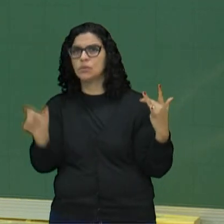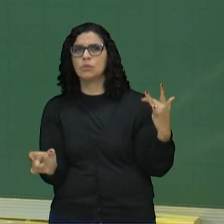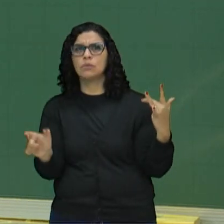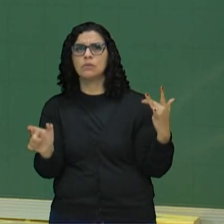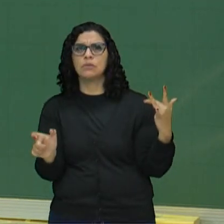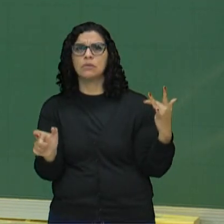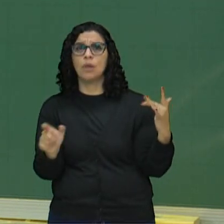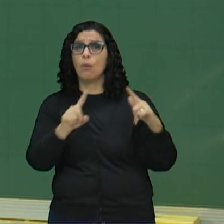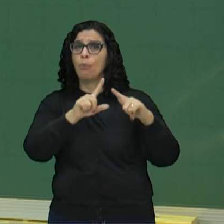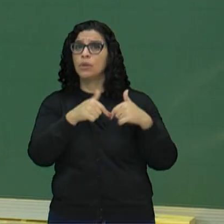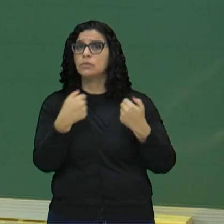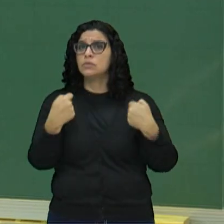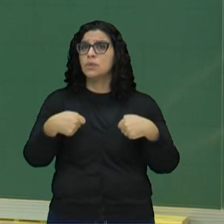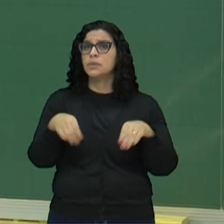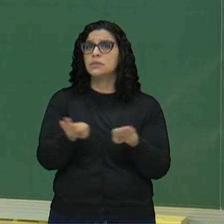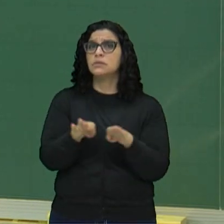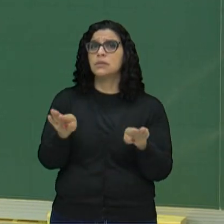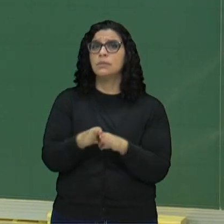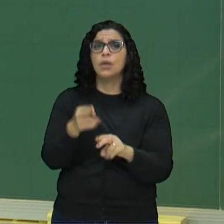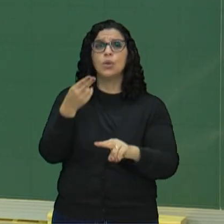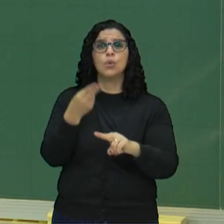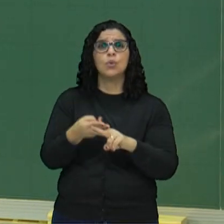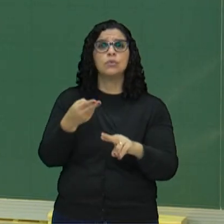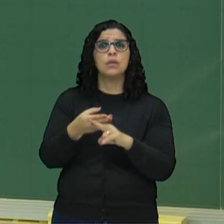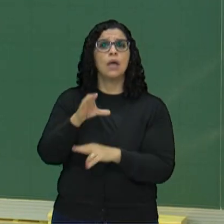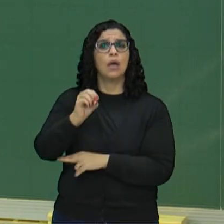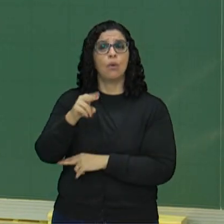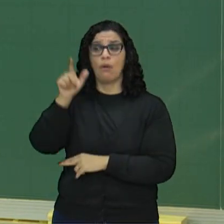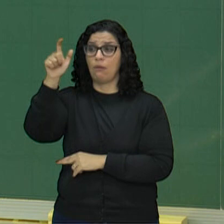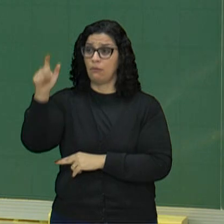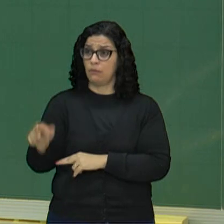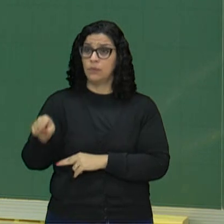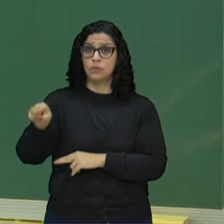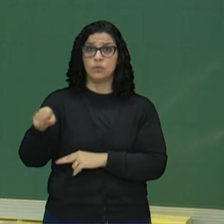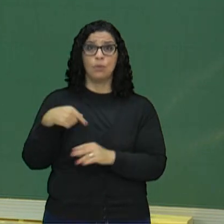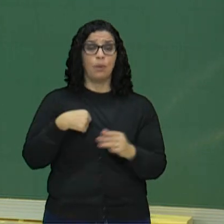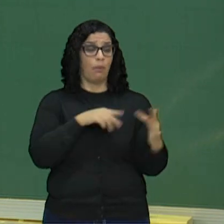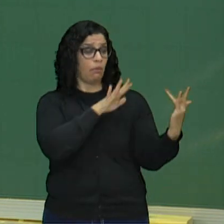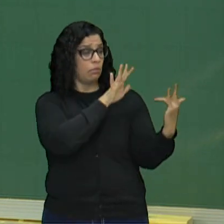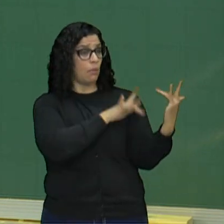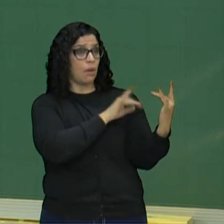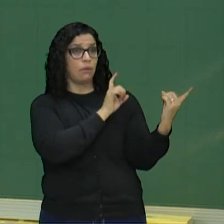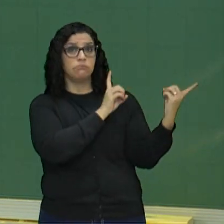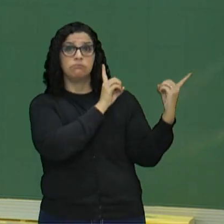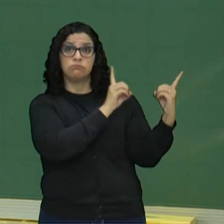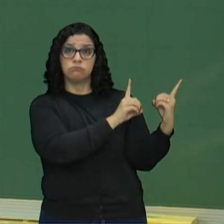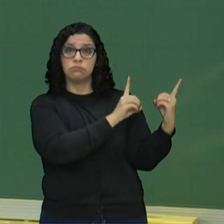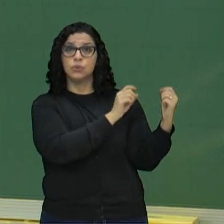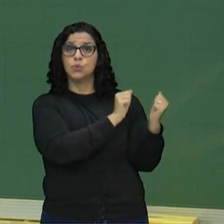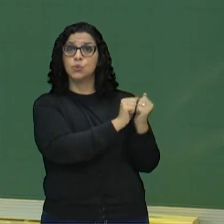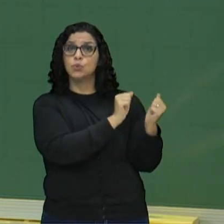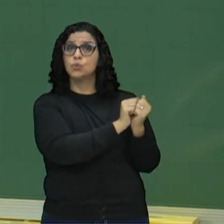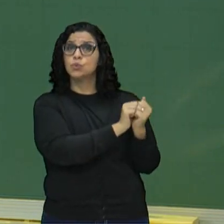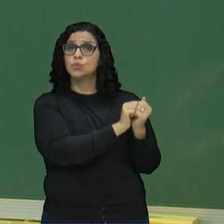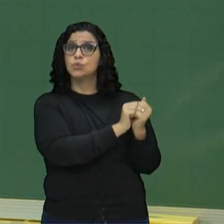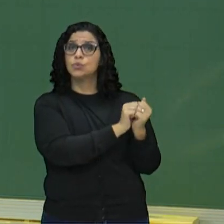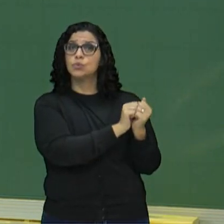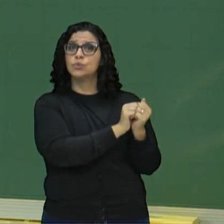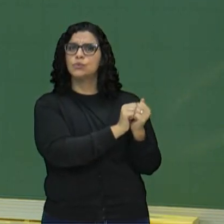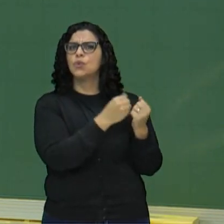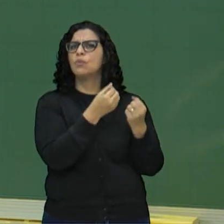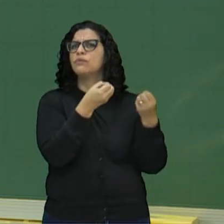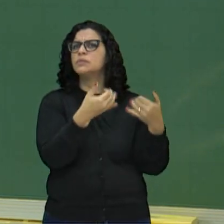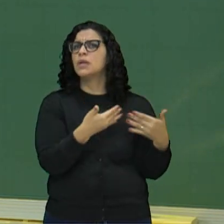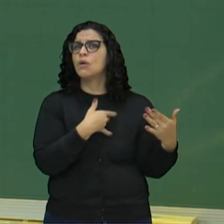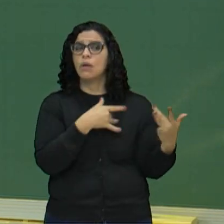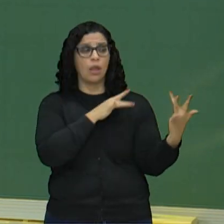não faz sentido. Aí a outra pessoa que está ao lado, que é o namorado ou a namorada, por exemplo, vamos dizer assim,